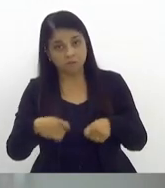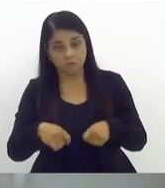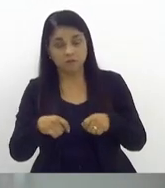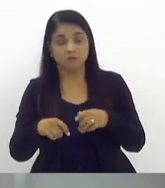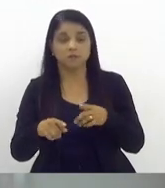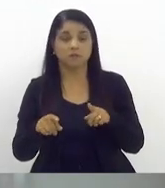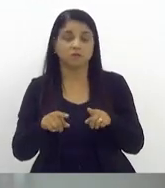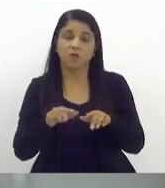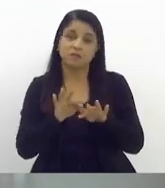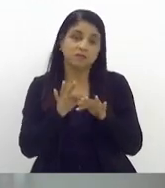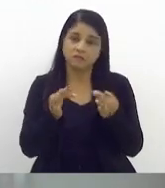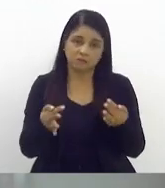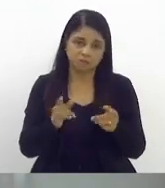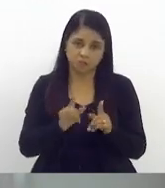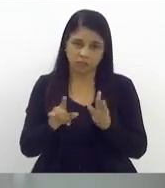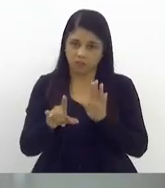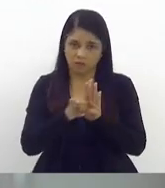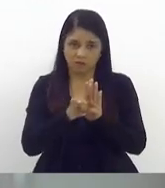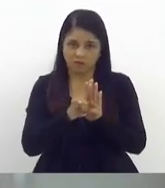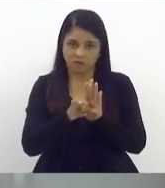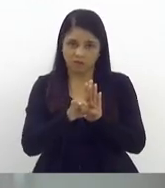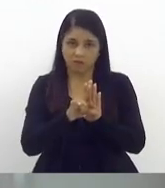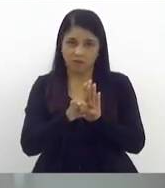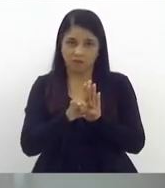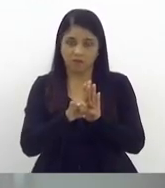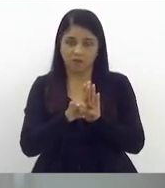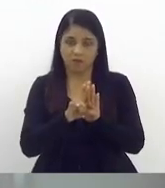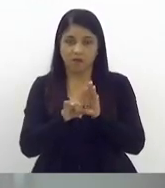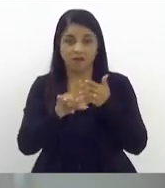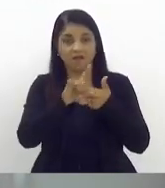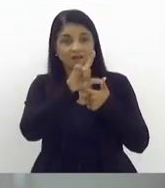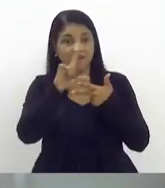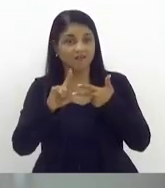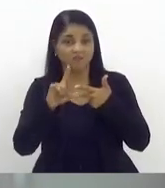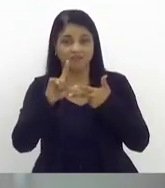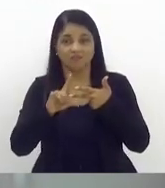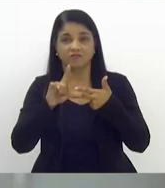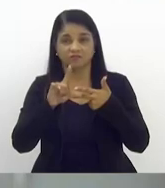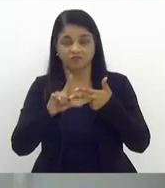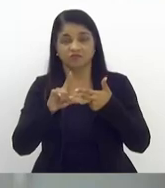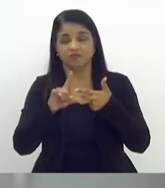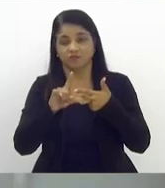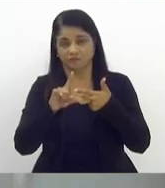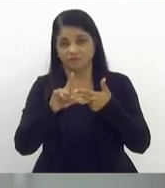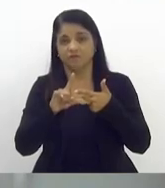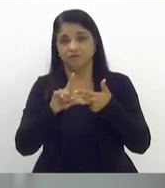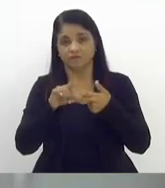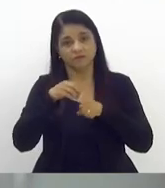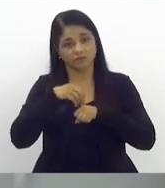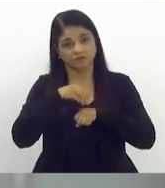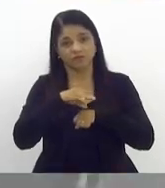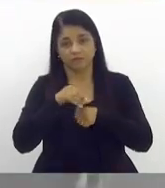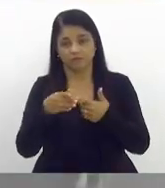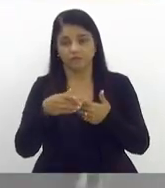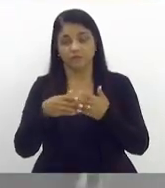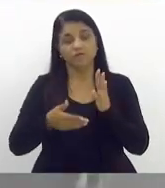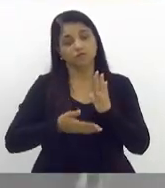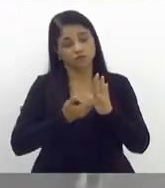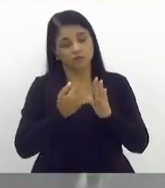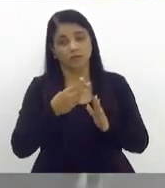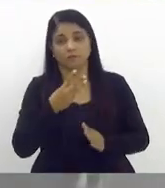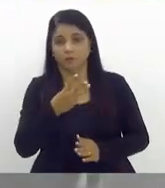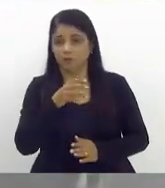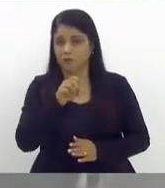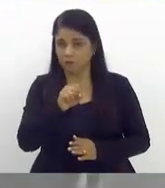é simples, é legislativa. Não estou... Quanto tem constitucionalidade não. Legislativa. Então, eu vou fazer o seguinte, vou retirar o 38 de